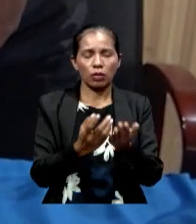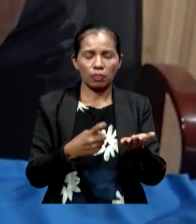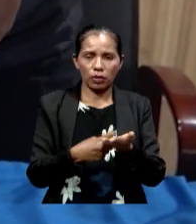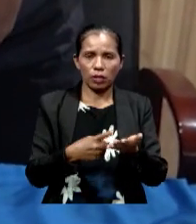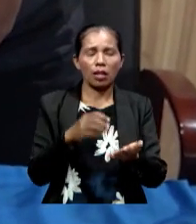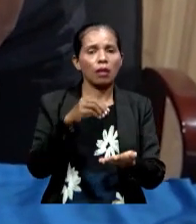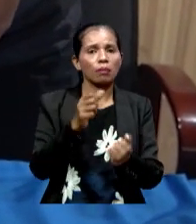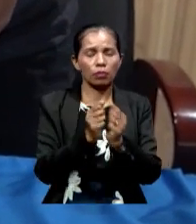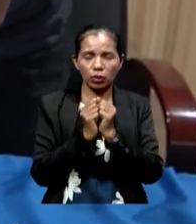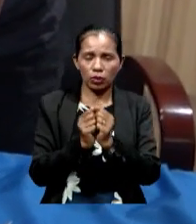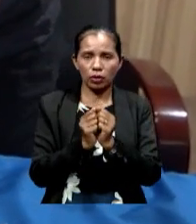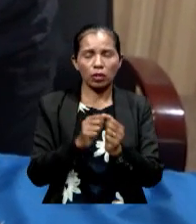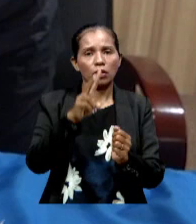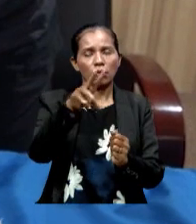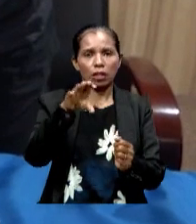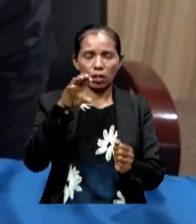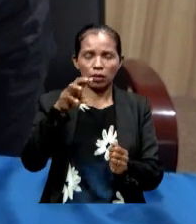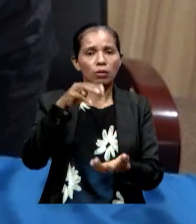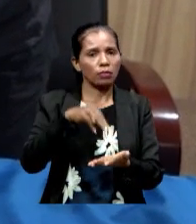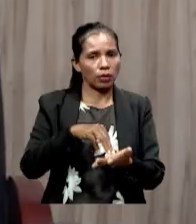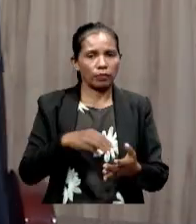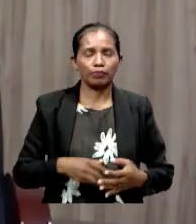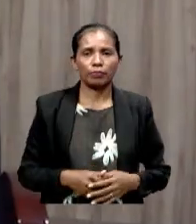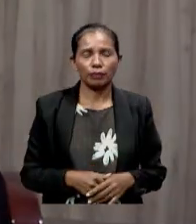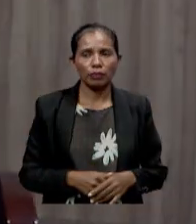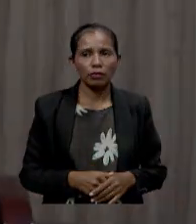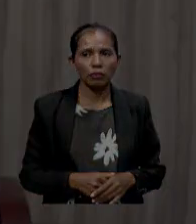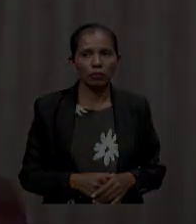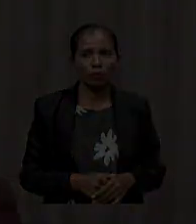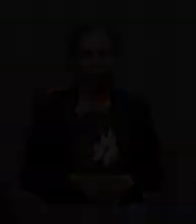ha mutu krihung atusrua resin. Dulce da Costa, Zaime dos Santos, Diemen.